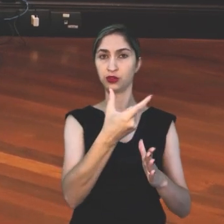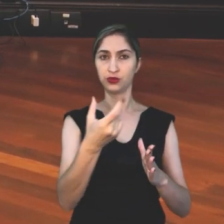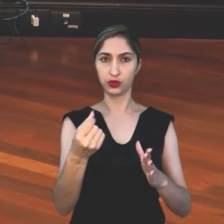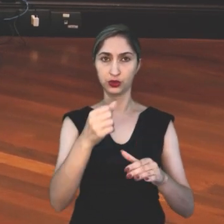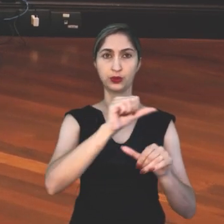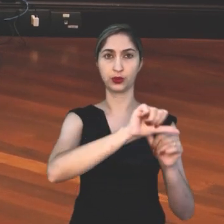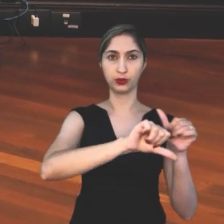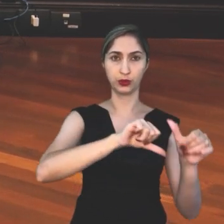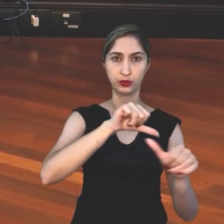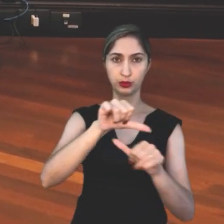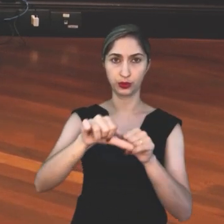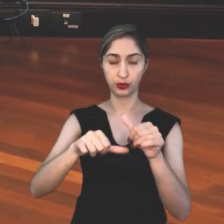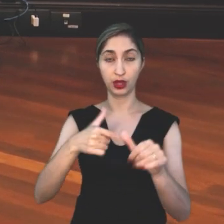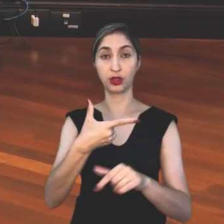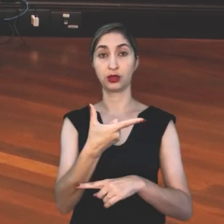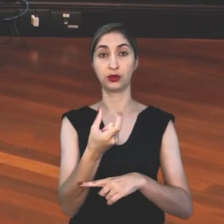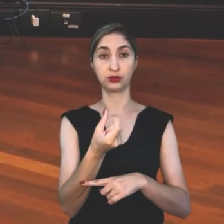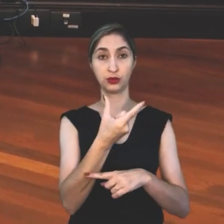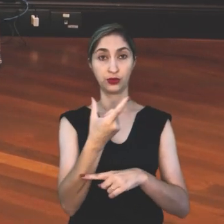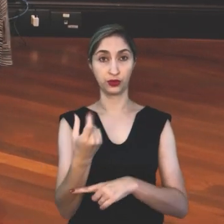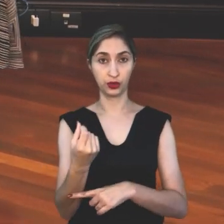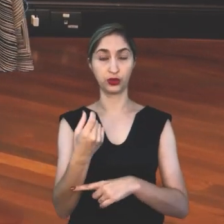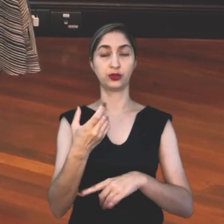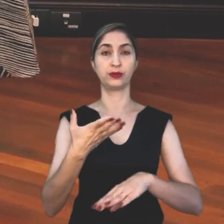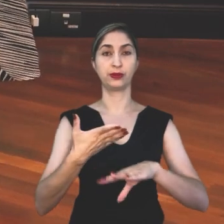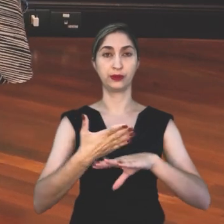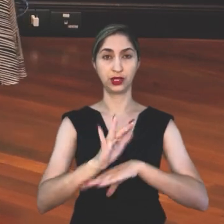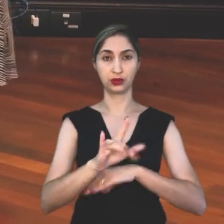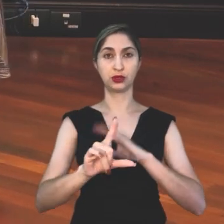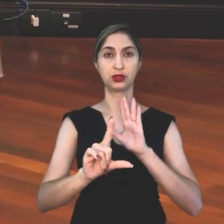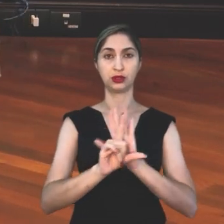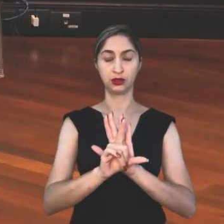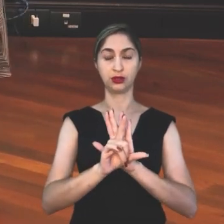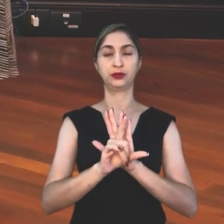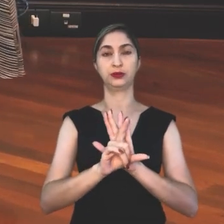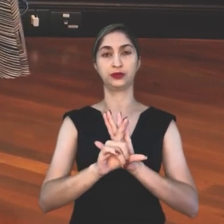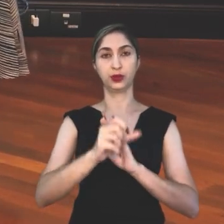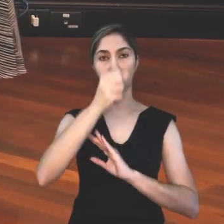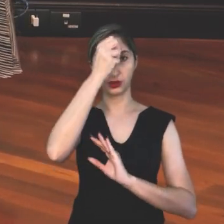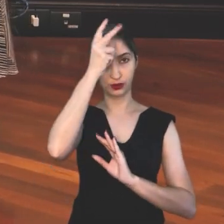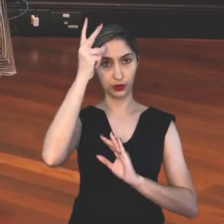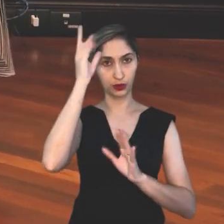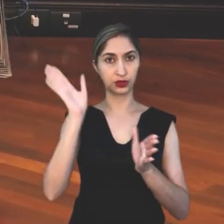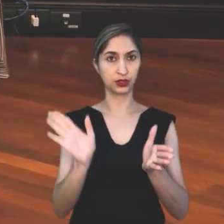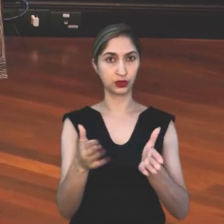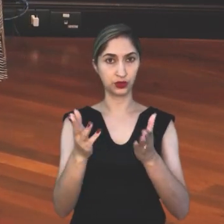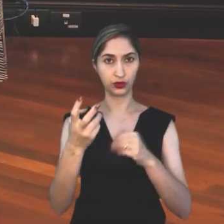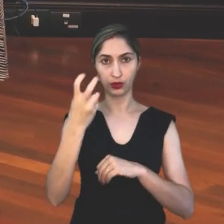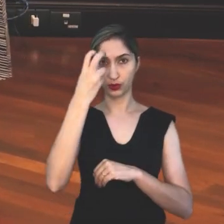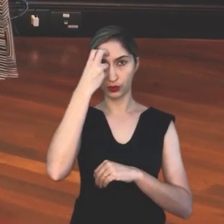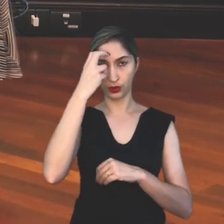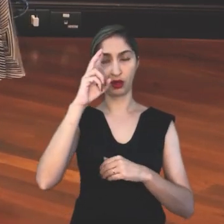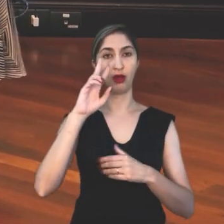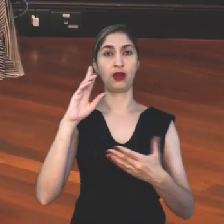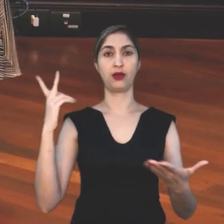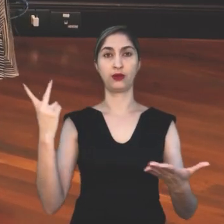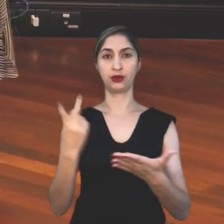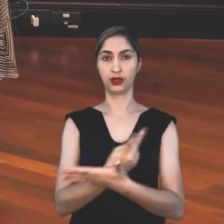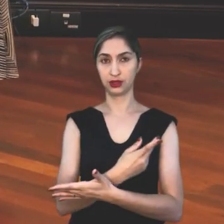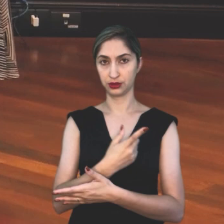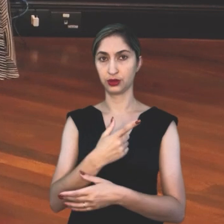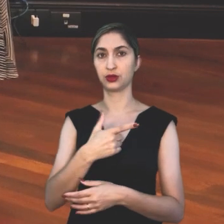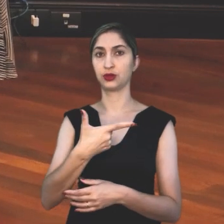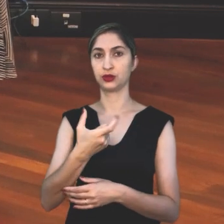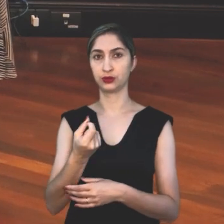até 2020 ele foi sendo moldado, né? Até que em 2020 ele foi submetido à Lei Municipal de Incentivo à Cultura, foi